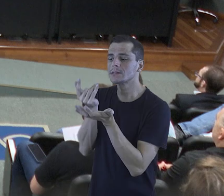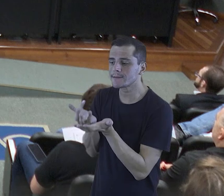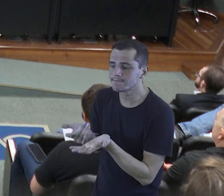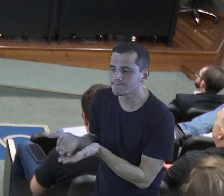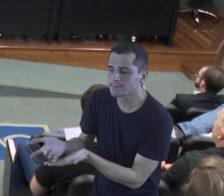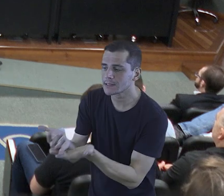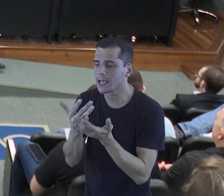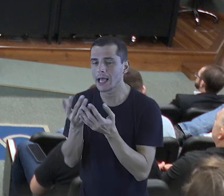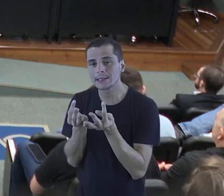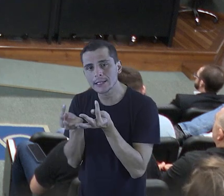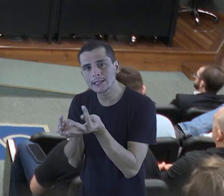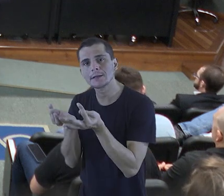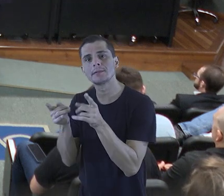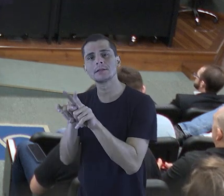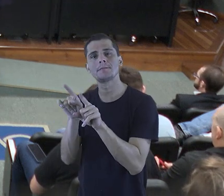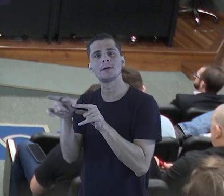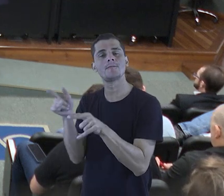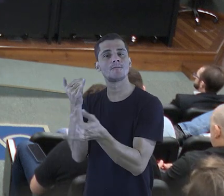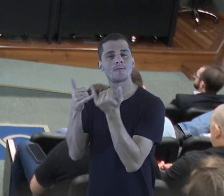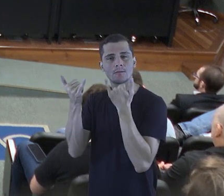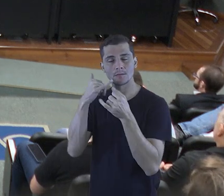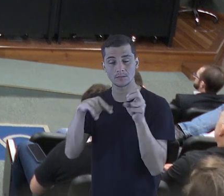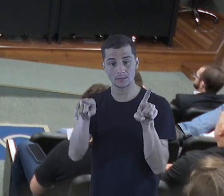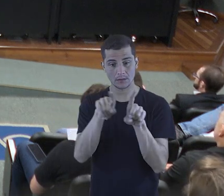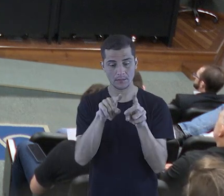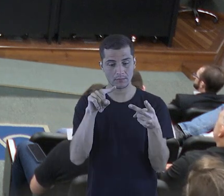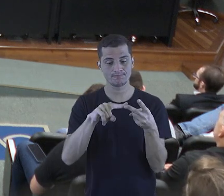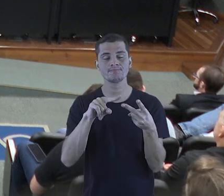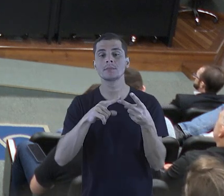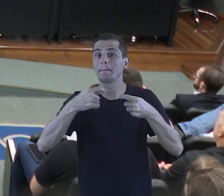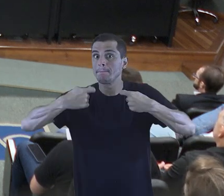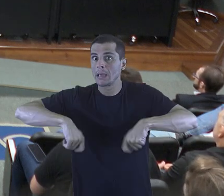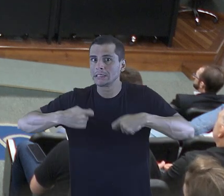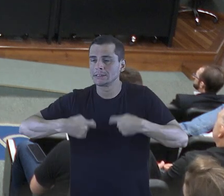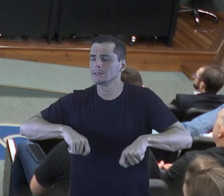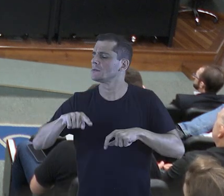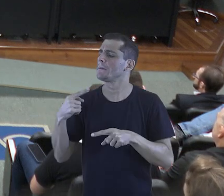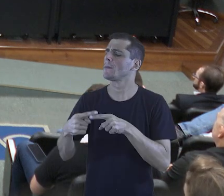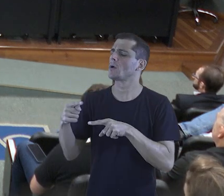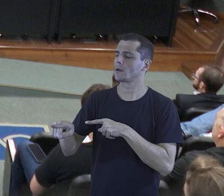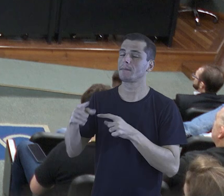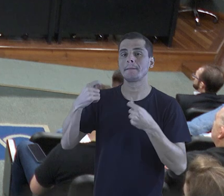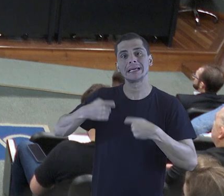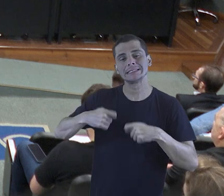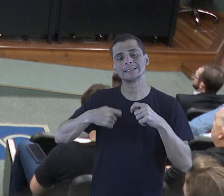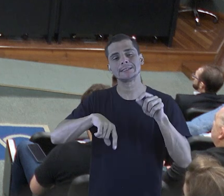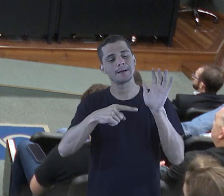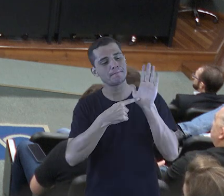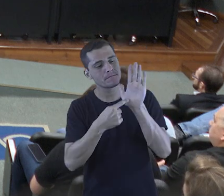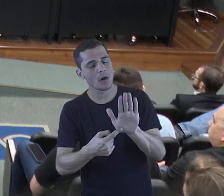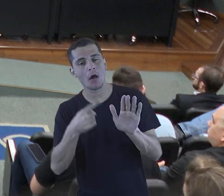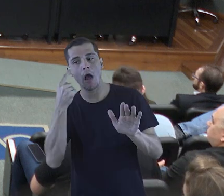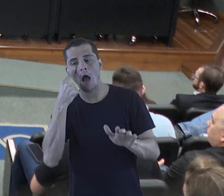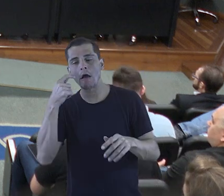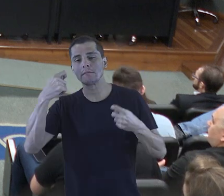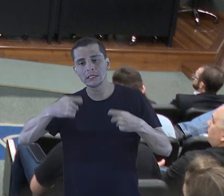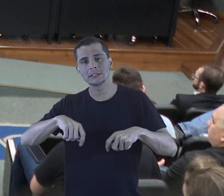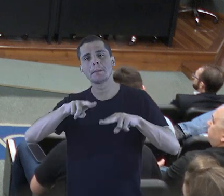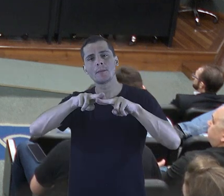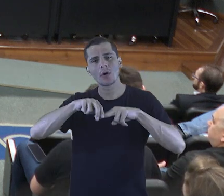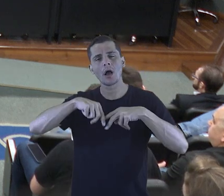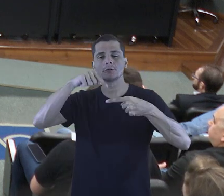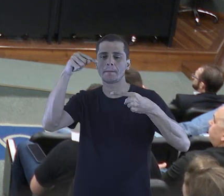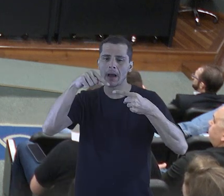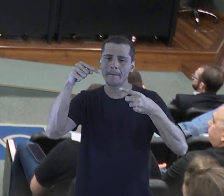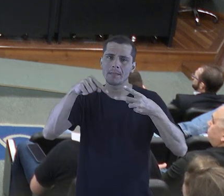tratamento. Vocês precisam demonstrar a necessidade, onde é que é necessário o tratamento